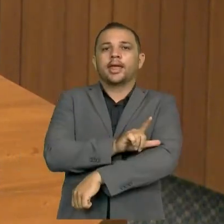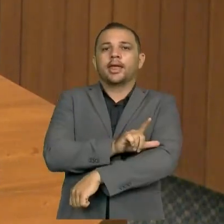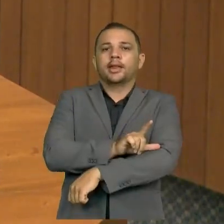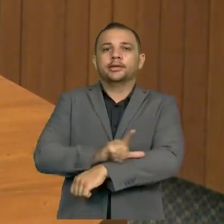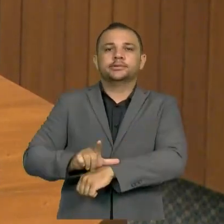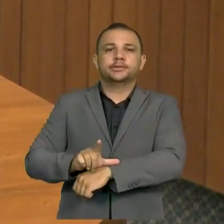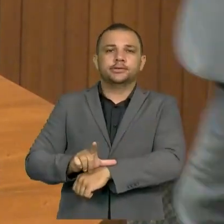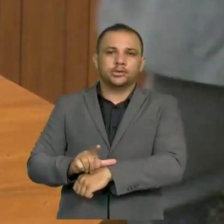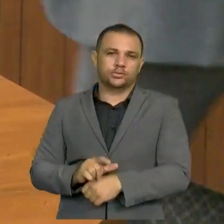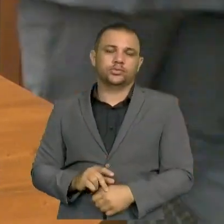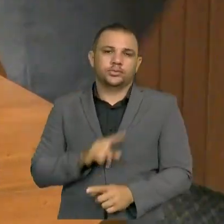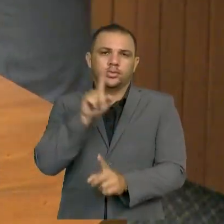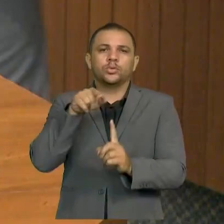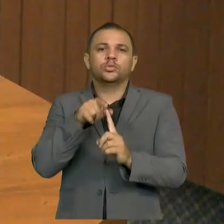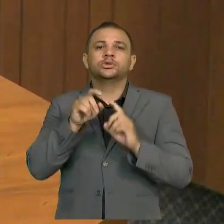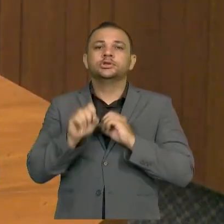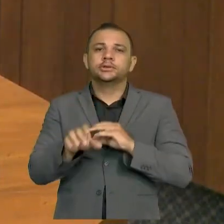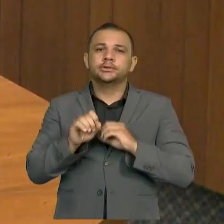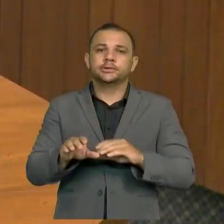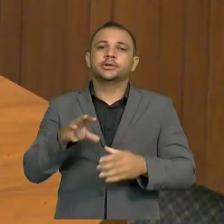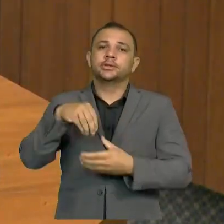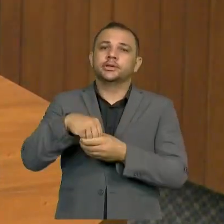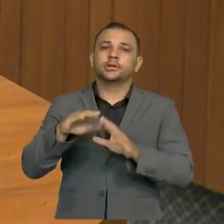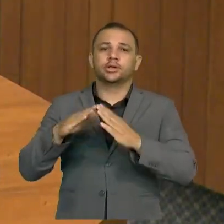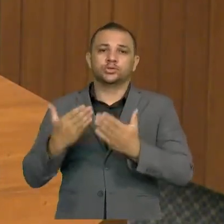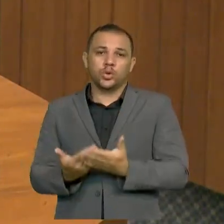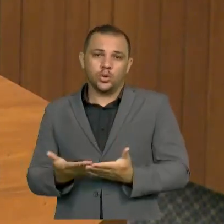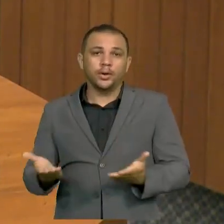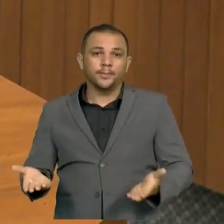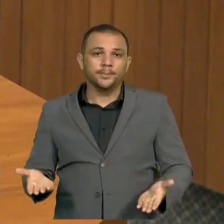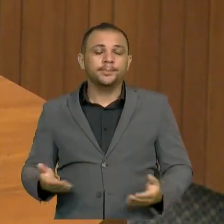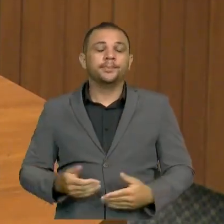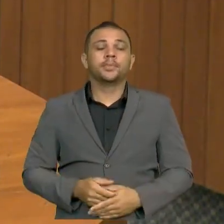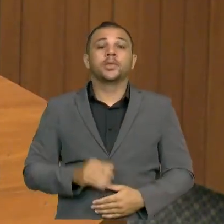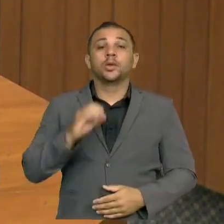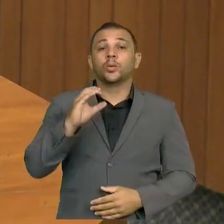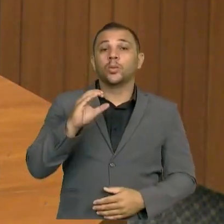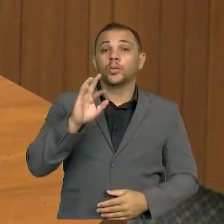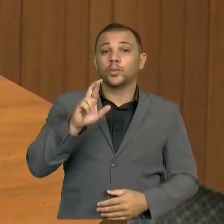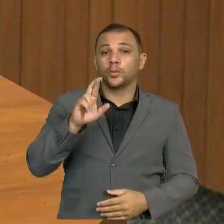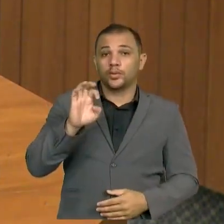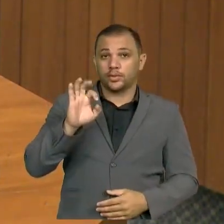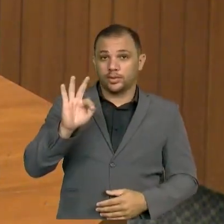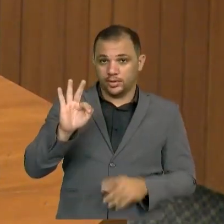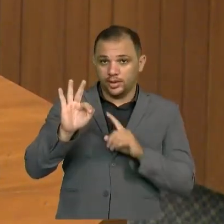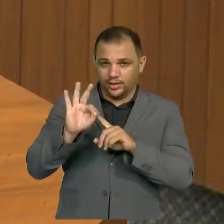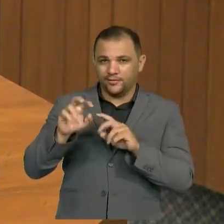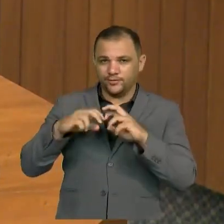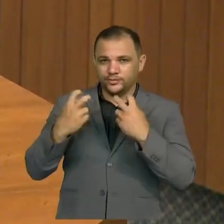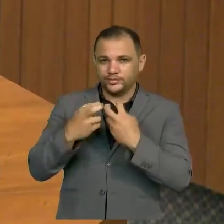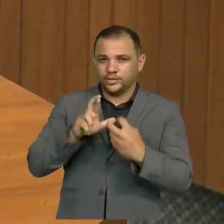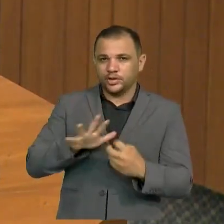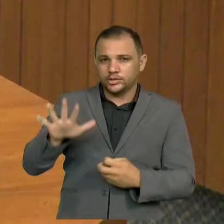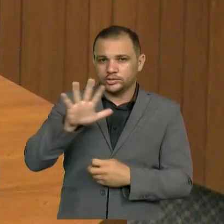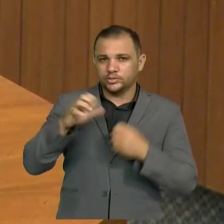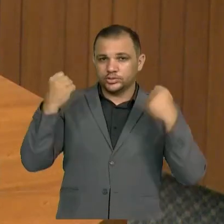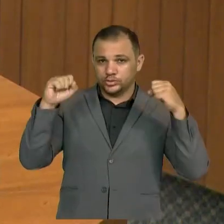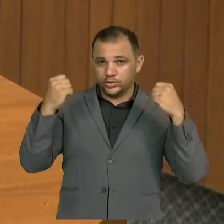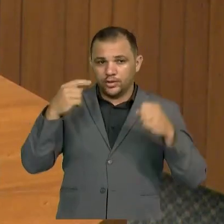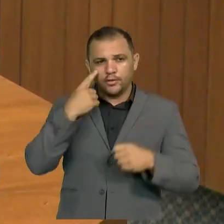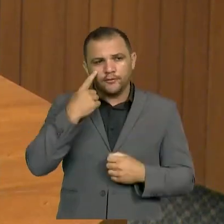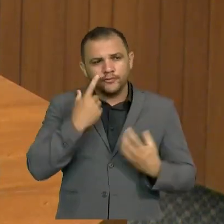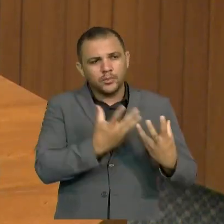escola, de maneira muito básica falando. E o CREF, tendo tantos bacharéis que trabalham em academias como